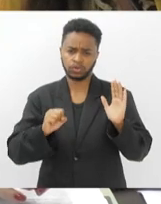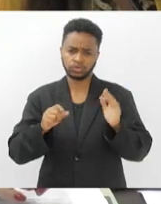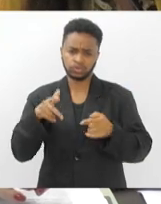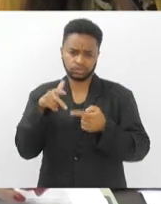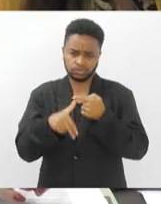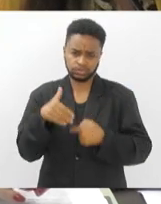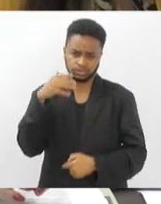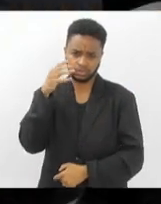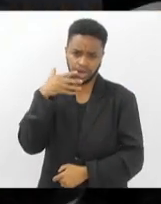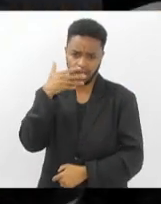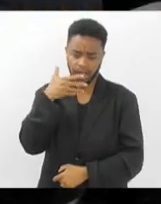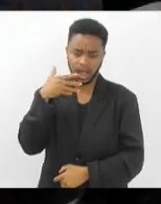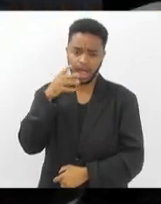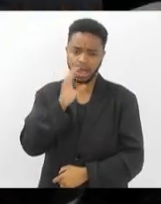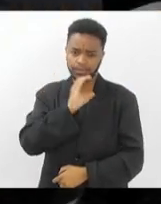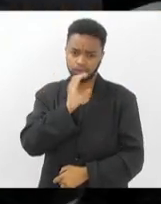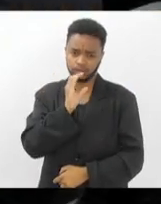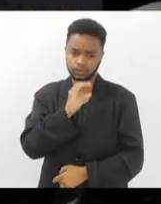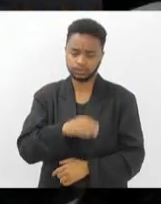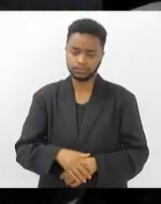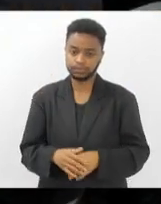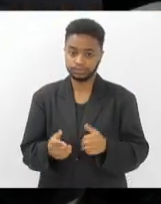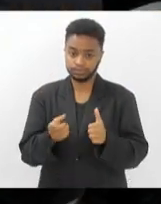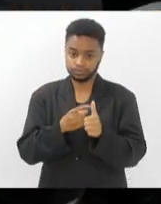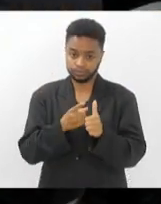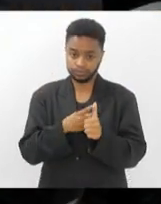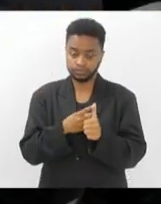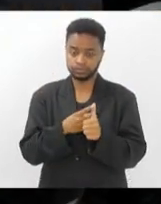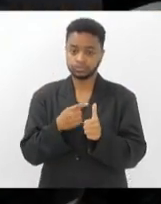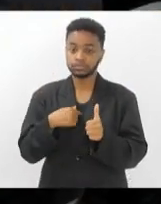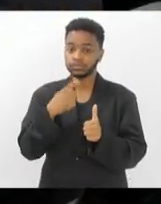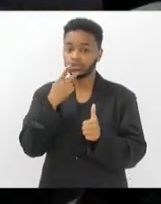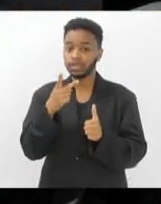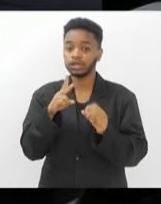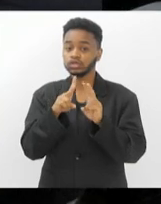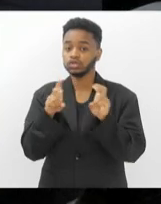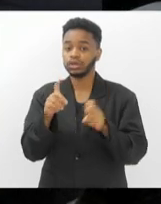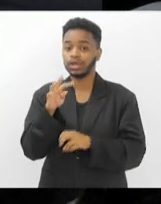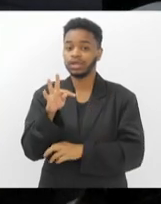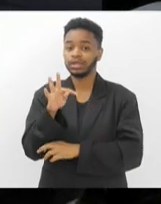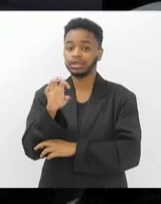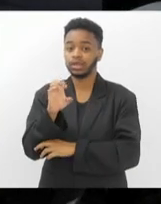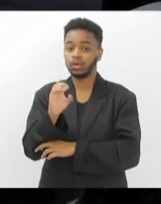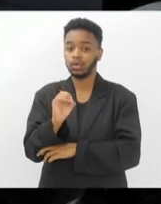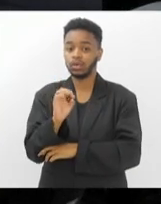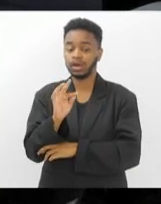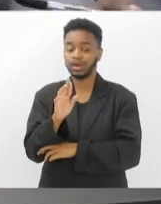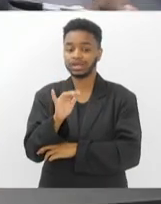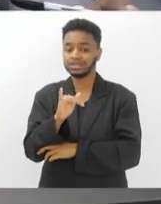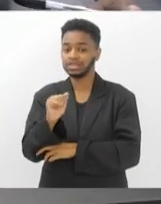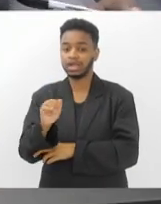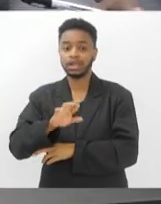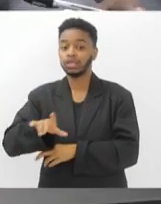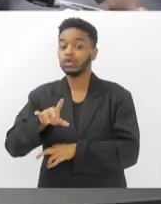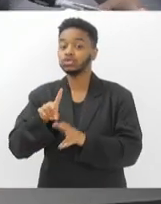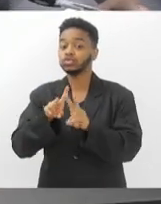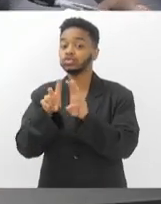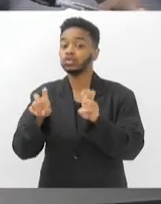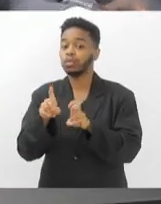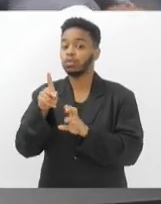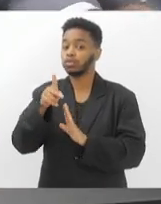parte? Pois não. Serei breve. Primeiro, quando eu falei de teocracia, eu não me referi ao seu projeto. Eu falei especificamente de sociedades